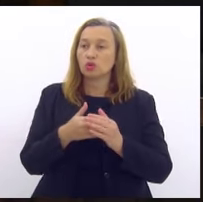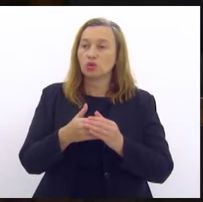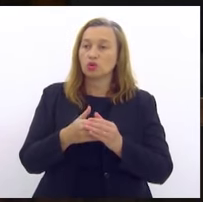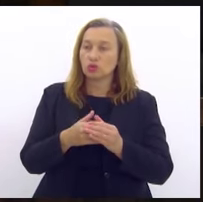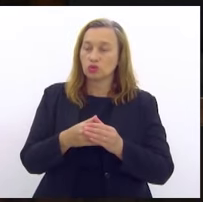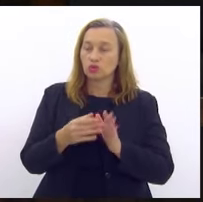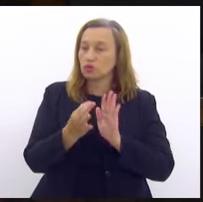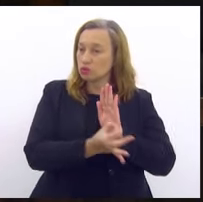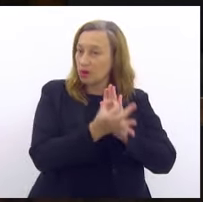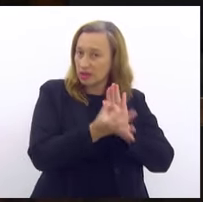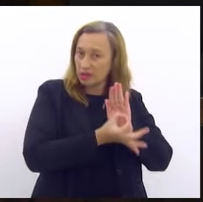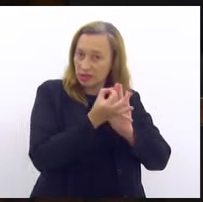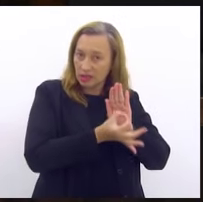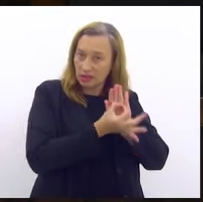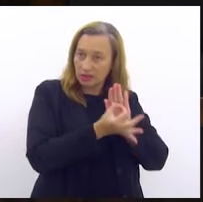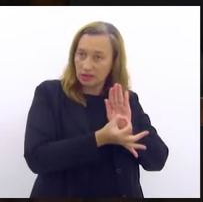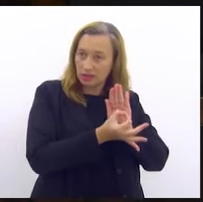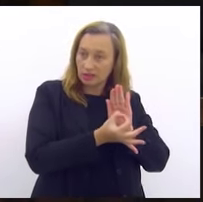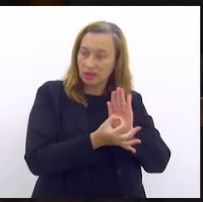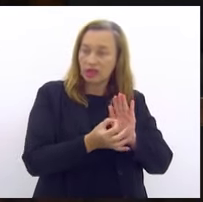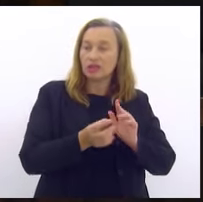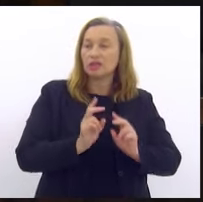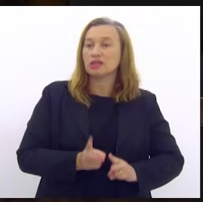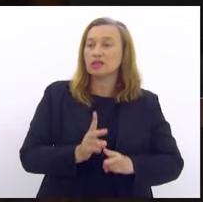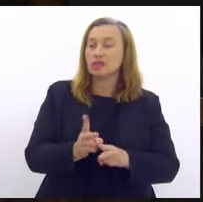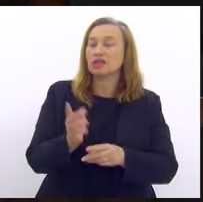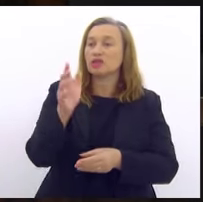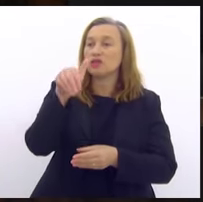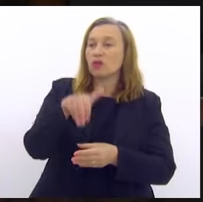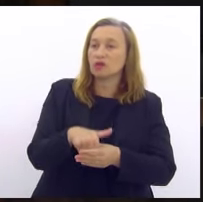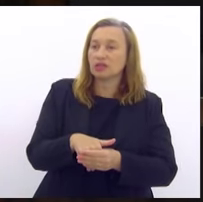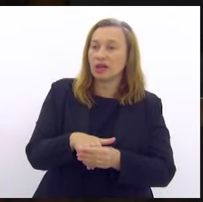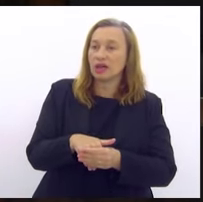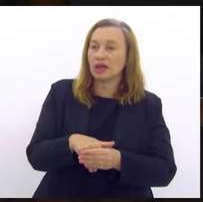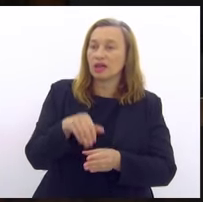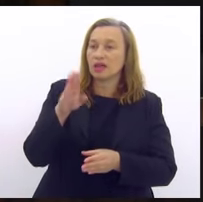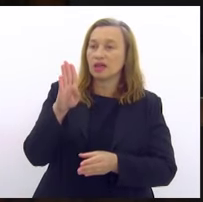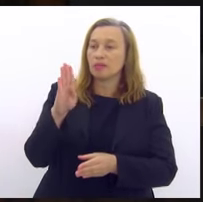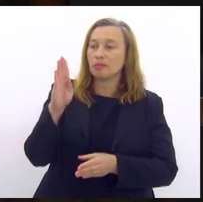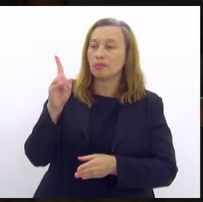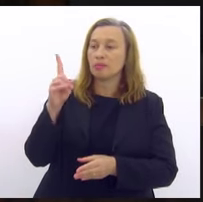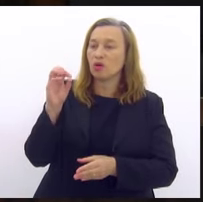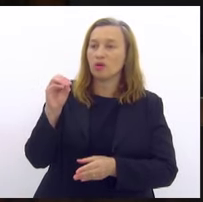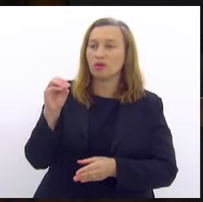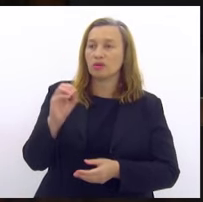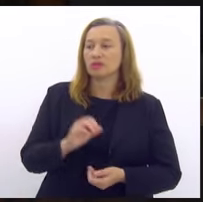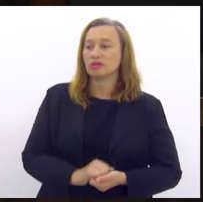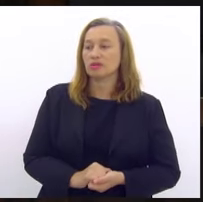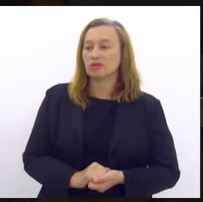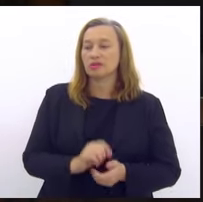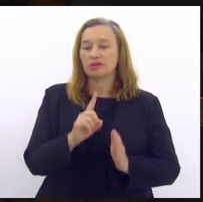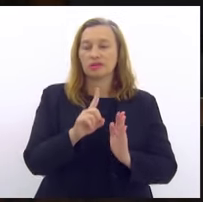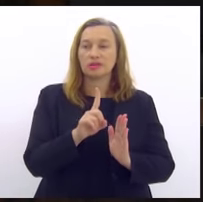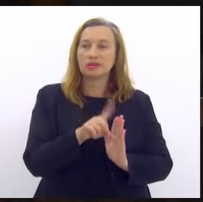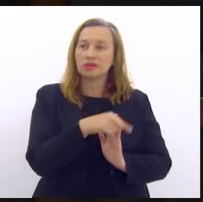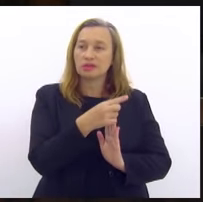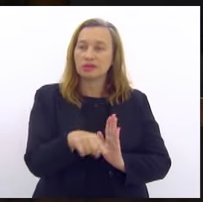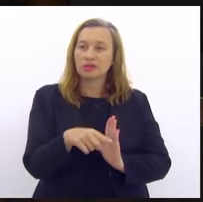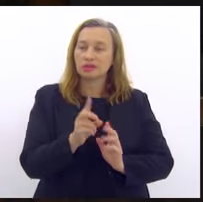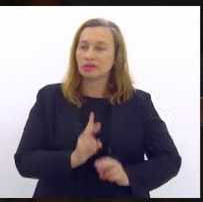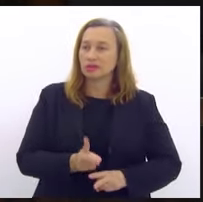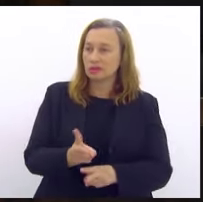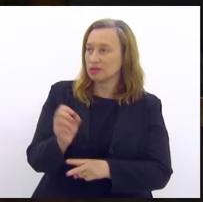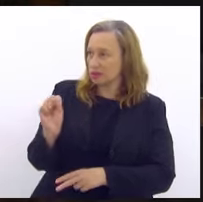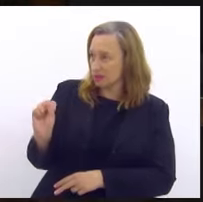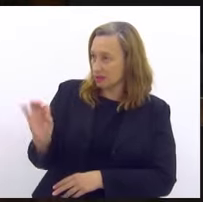os pareceres, tá? E em seguida votar em bloco, não é isso? Os rejeitados e os mantidos,